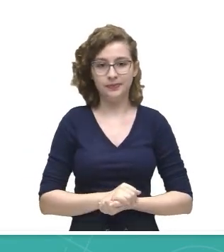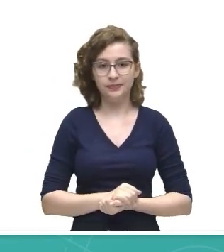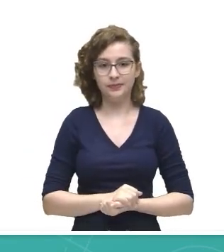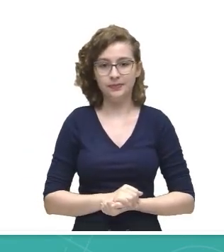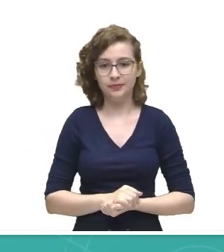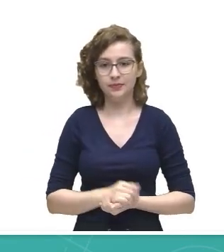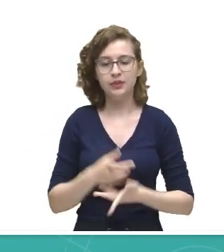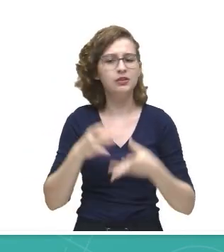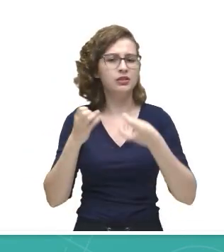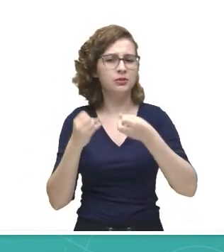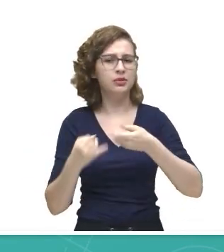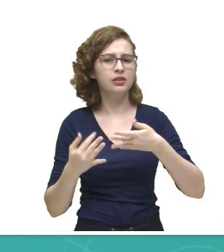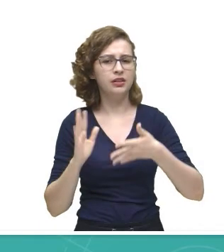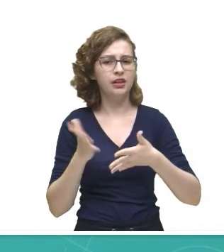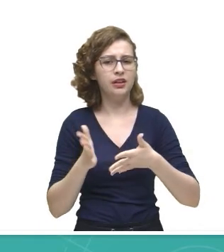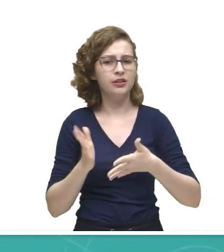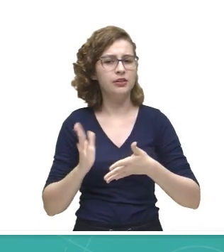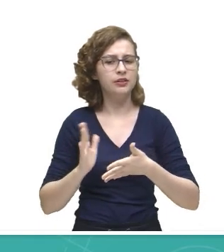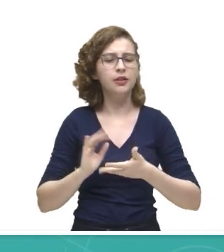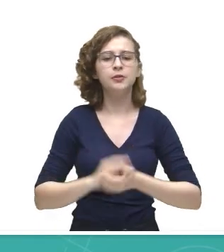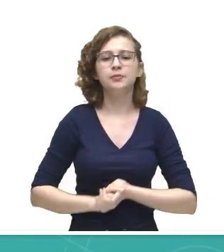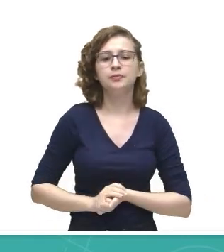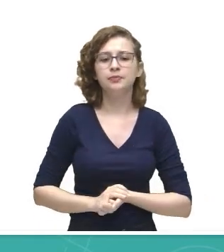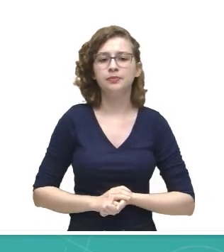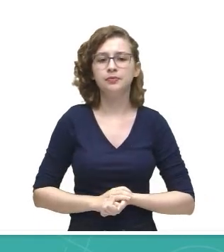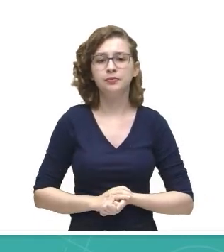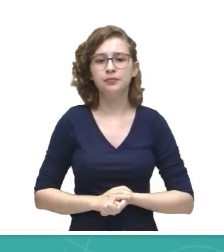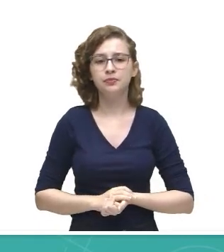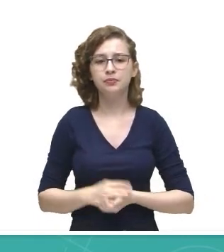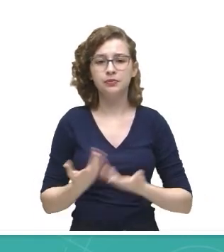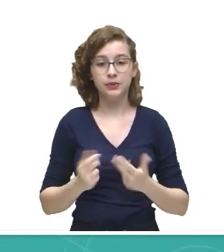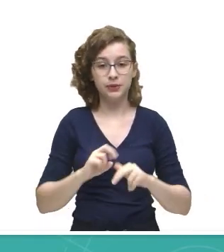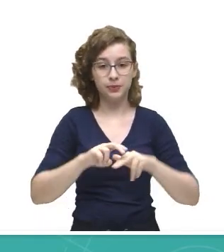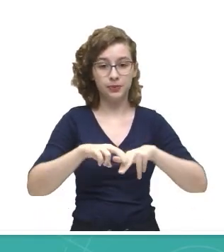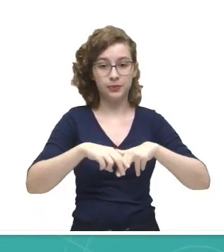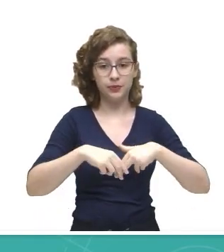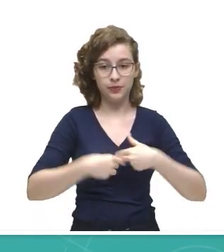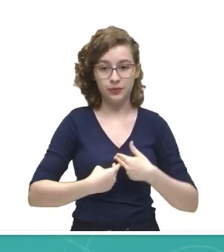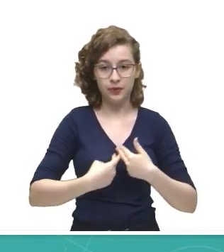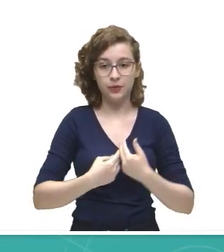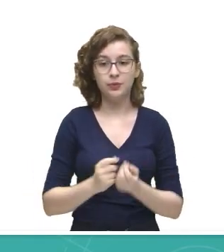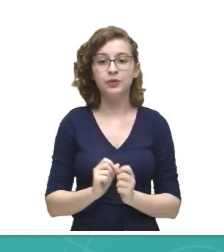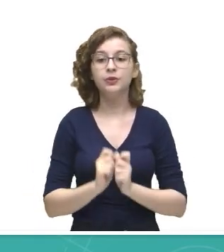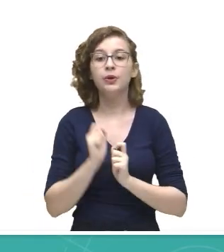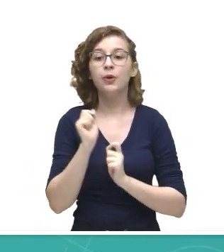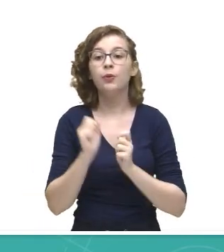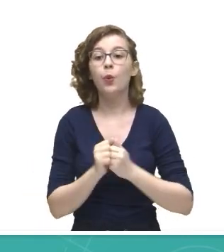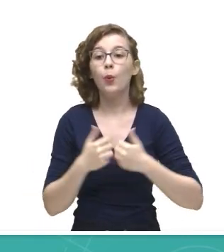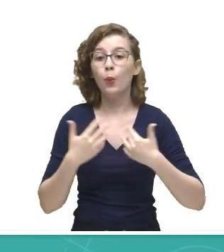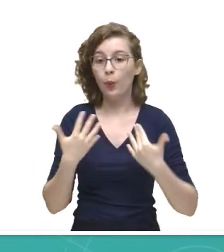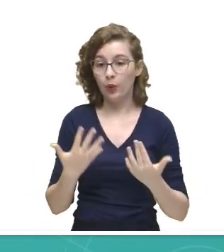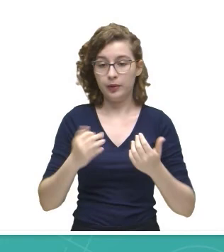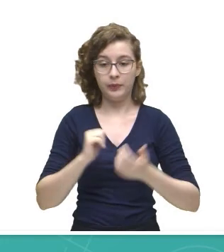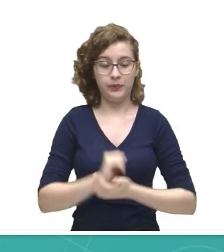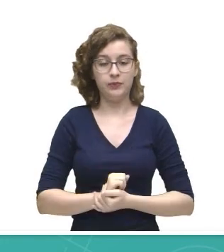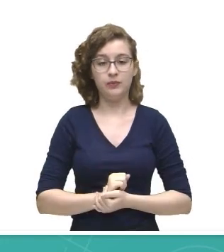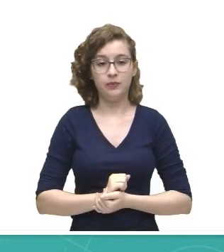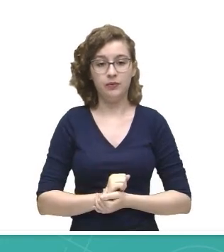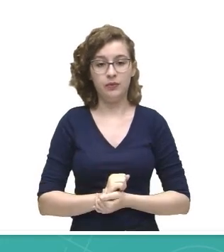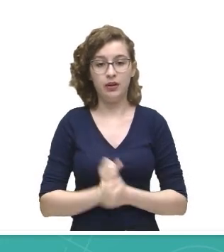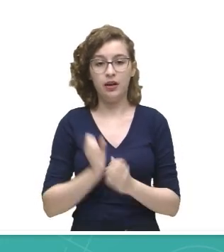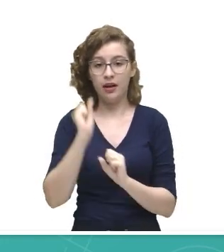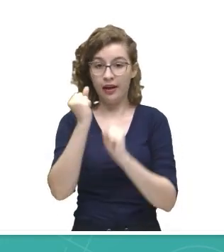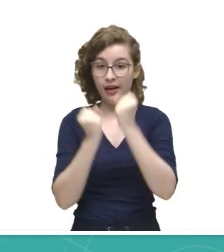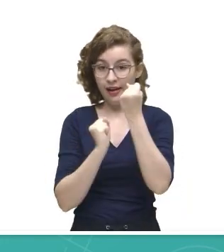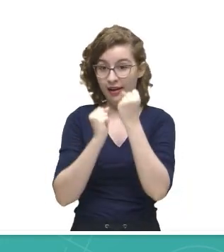aqui os principais. São considerados razões para o pioneirismo inglês na industrialização, a Inglaterra